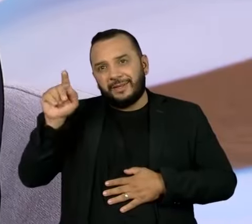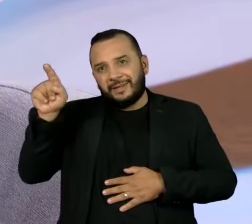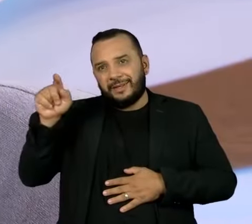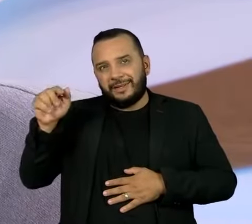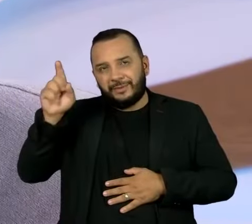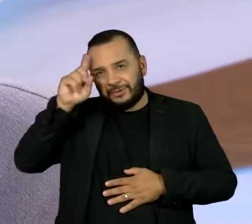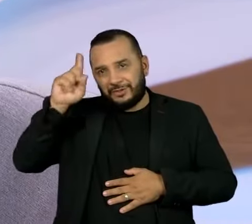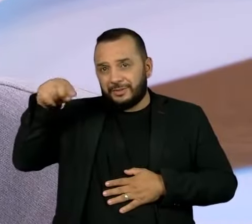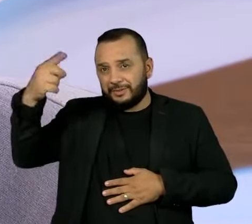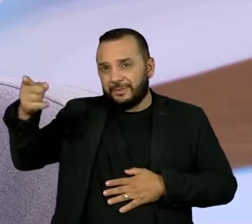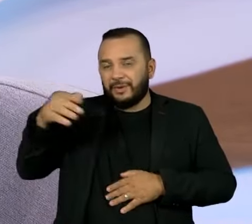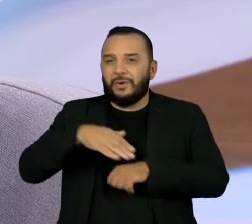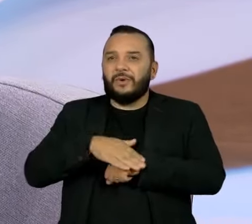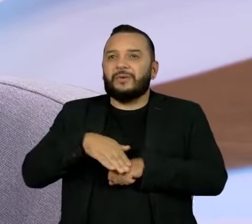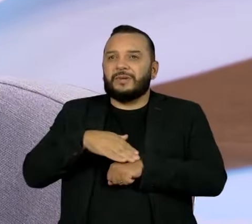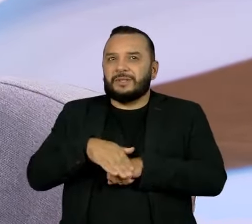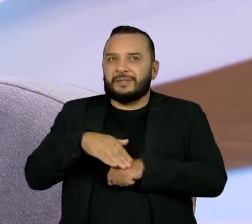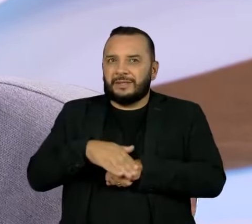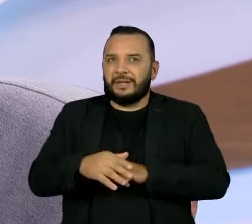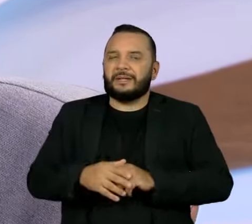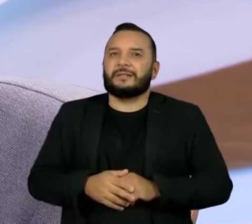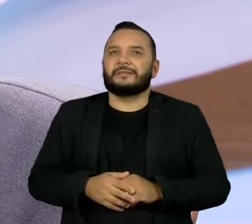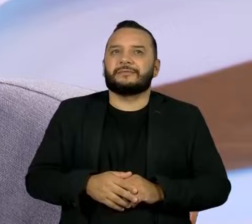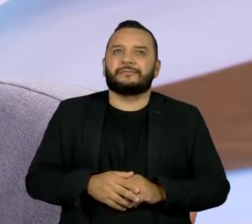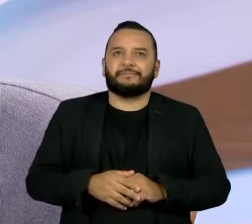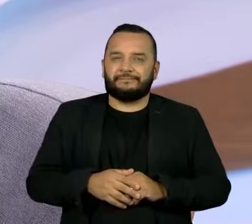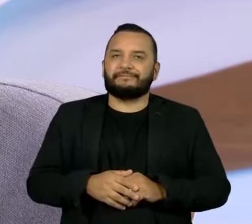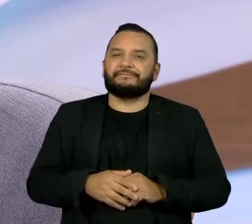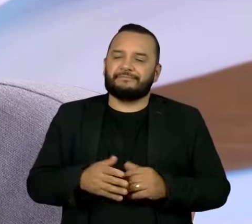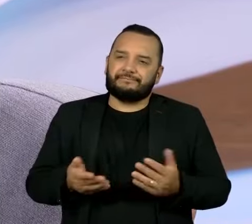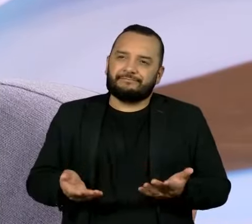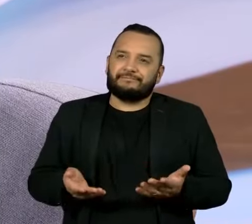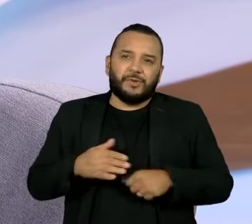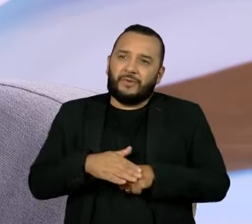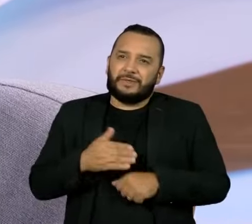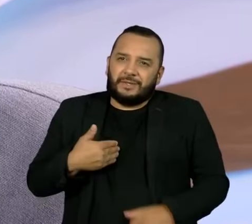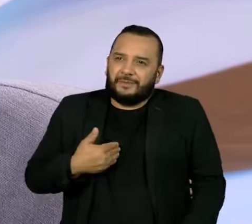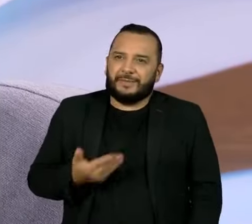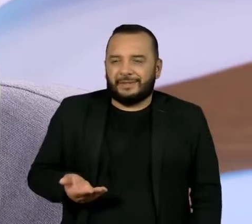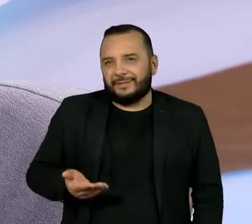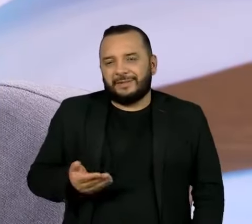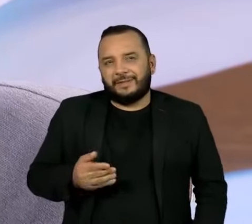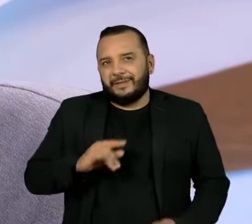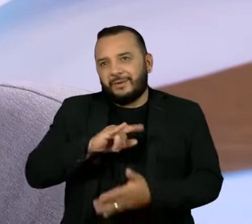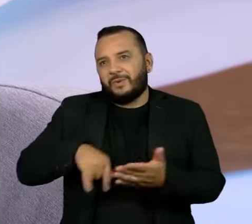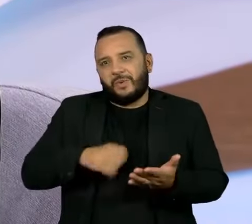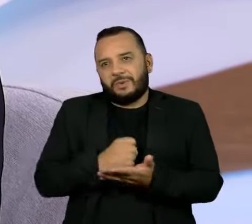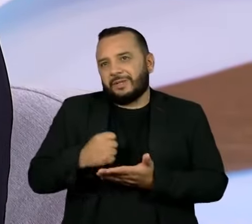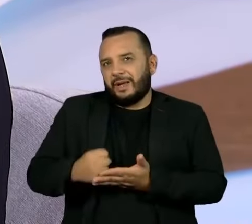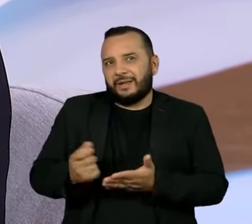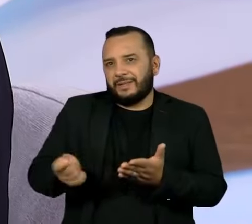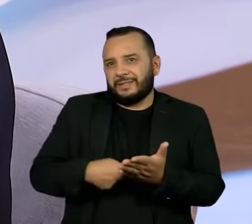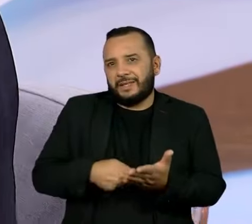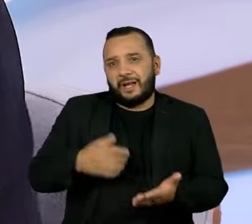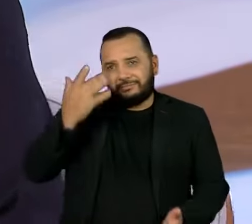dia seguinte para conversar e tal, né? Para, de repente, assinar lá um